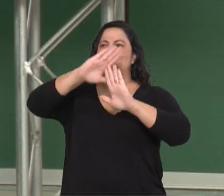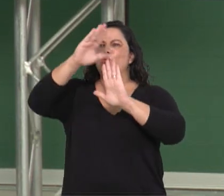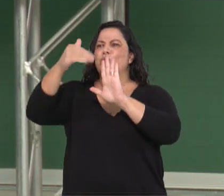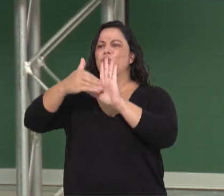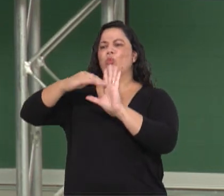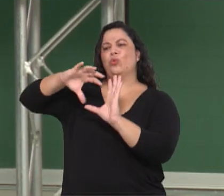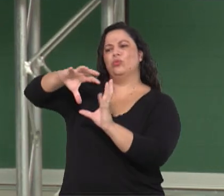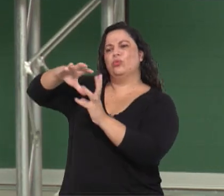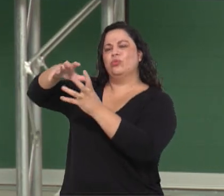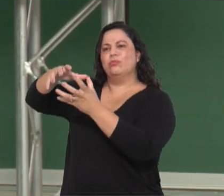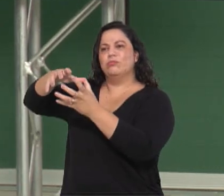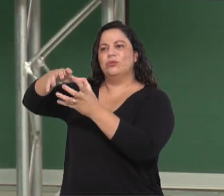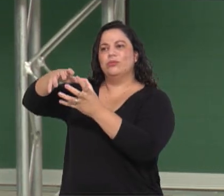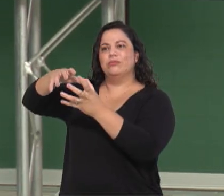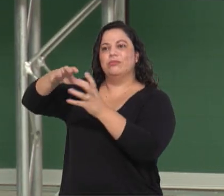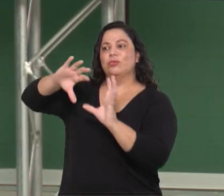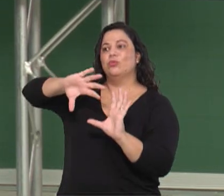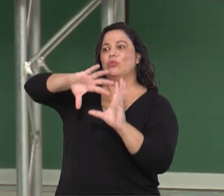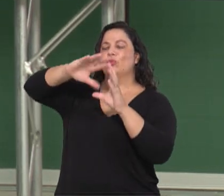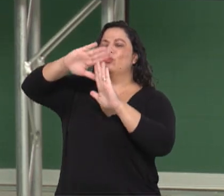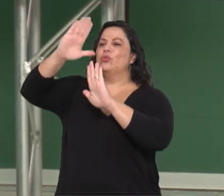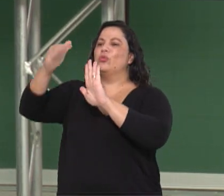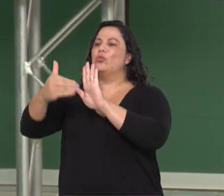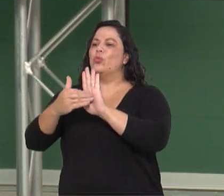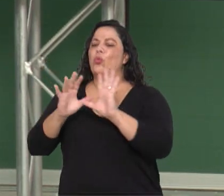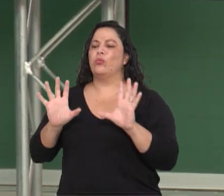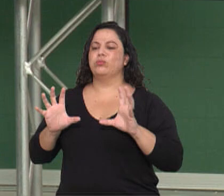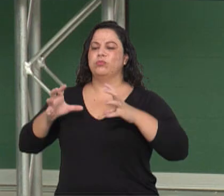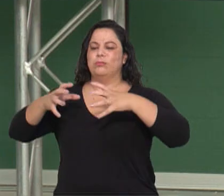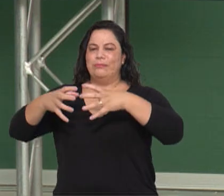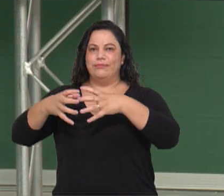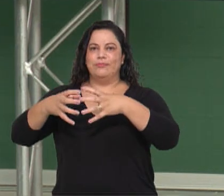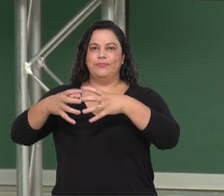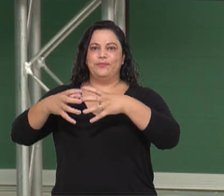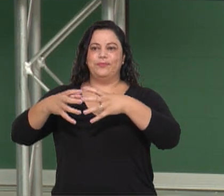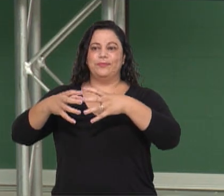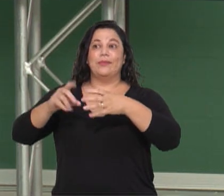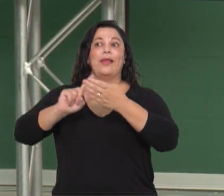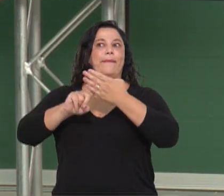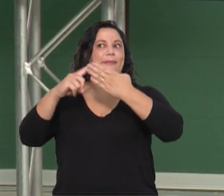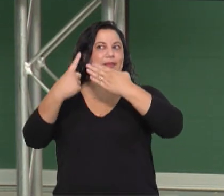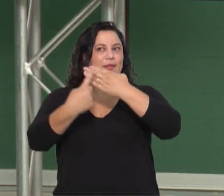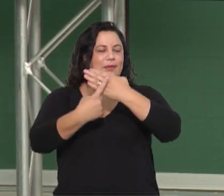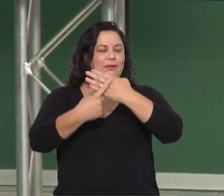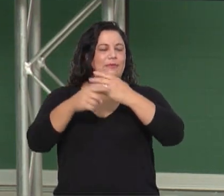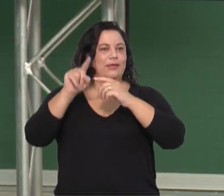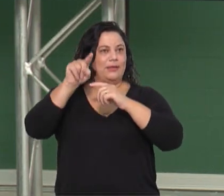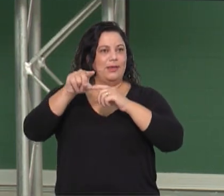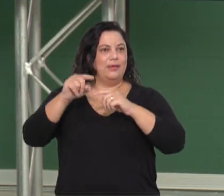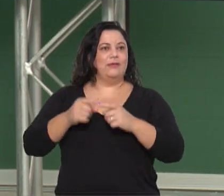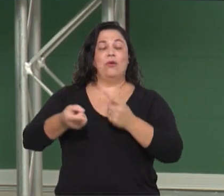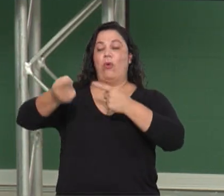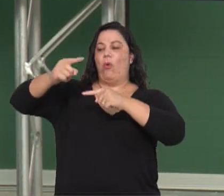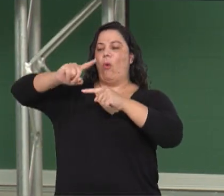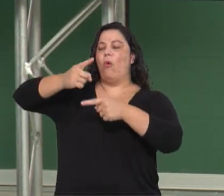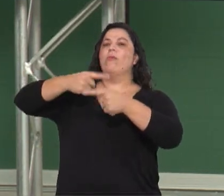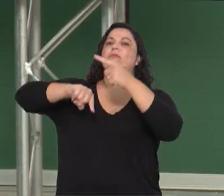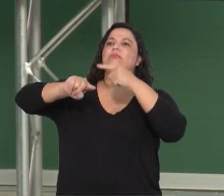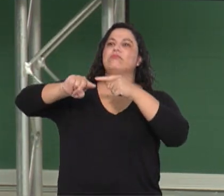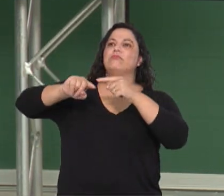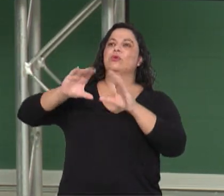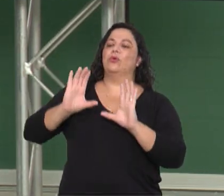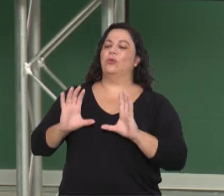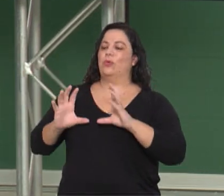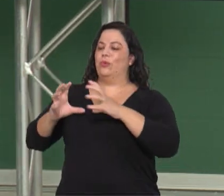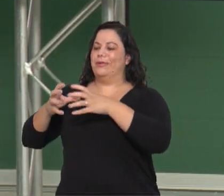mundo. Aqui está a minha metáfora, é todo mundo. Outra parte é ninguém. Ali está a minha